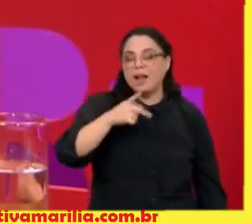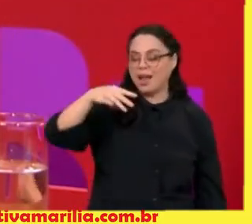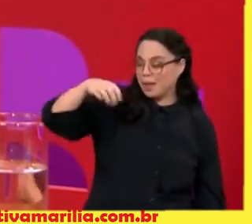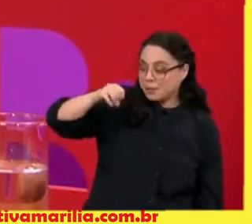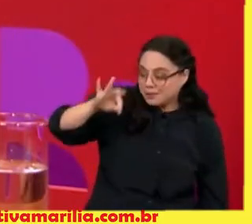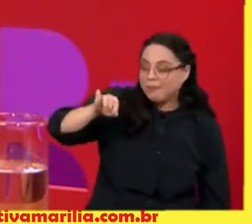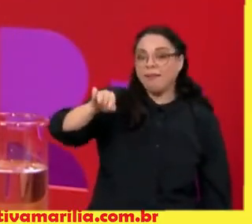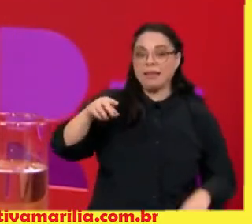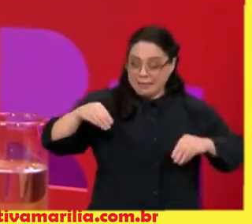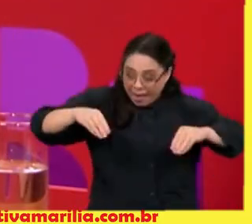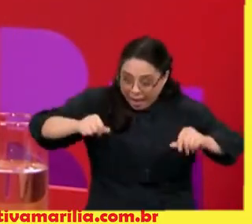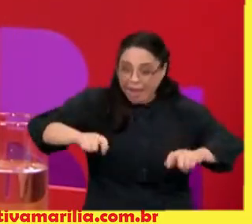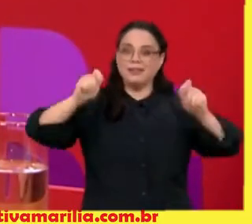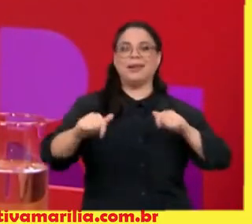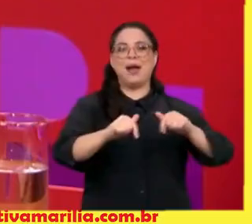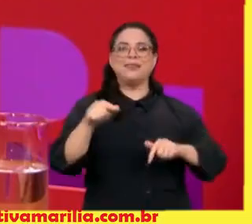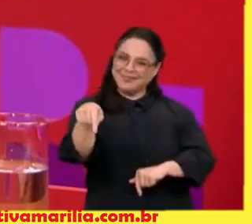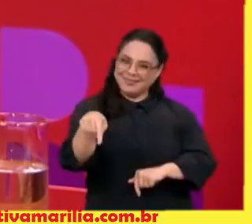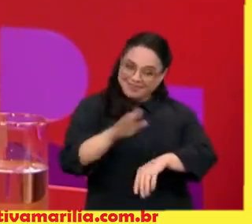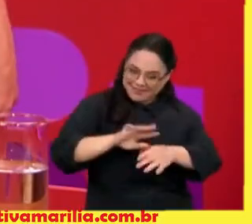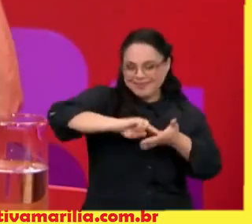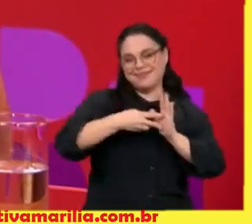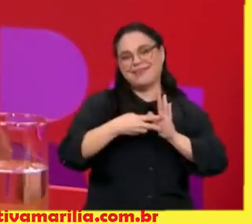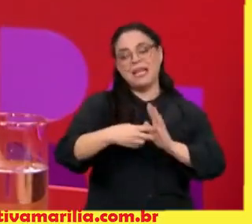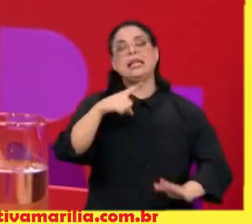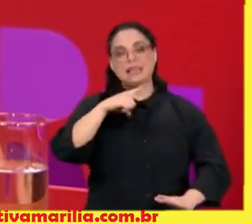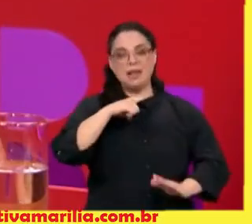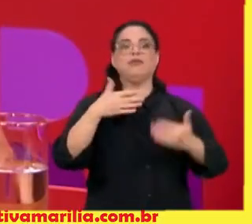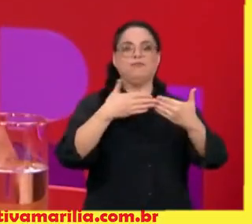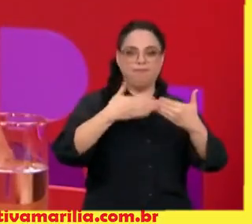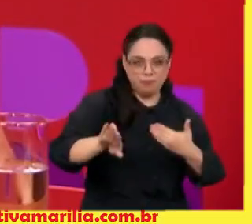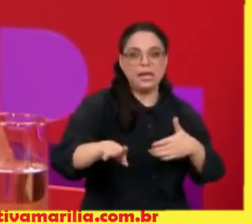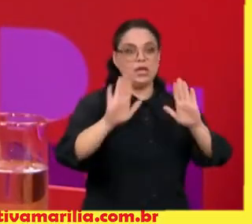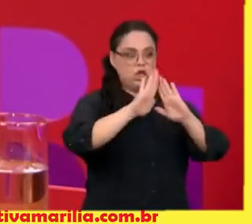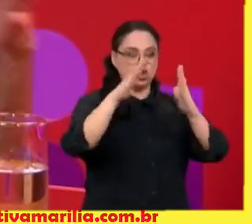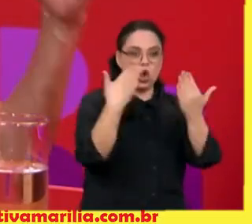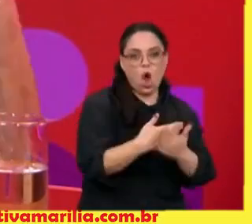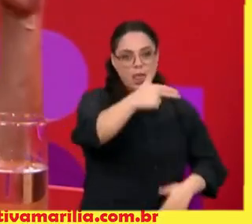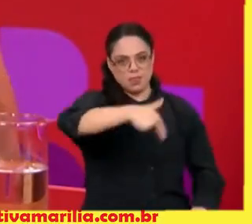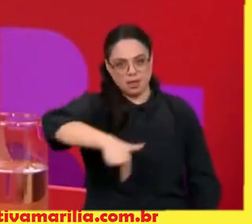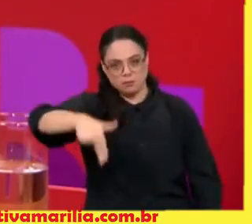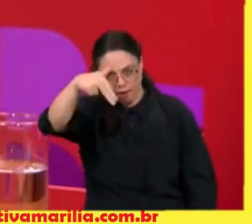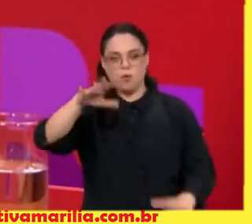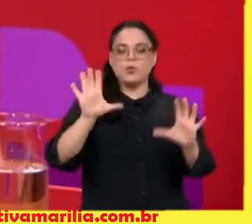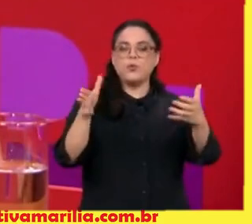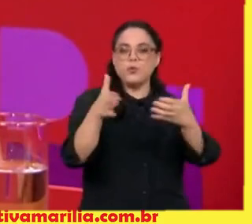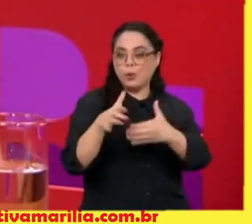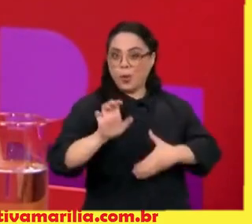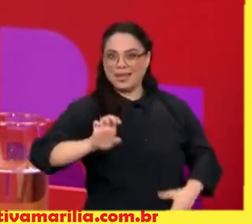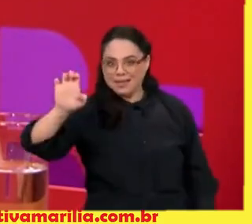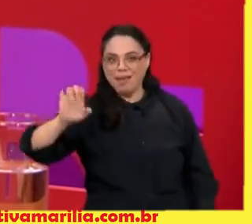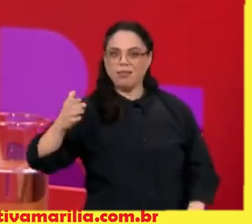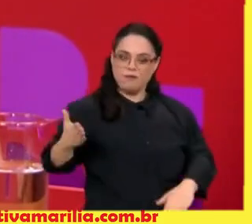Bom, abriu essa Escola Nacional Florestan Fernandes aqui em Guararema, eu fiquei sabendo, e um grupo da esquerda foi visitar a escola. E